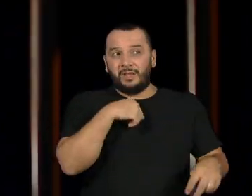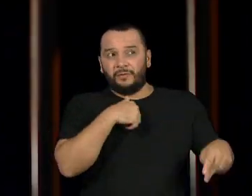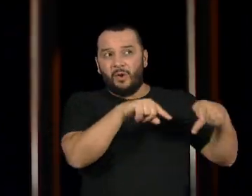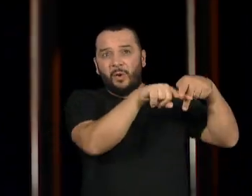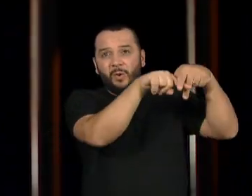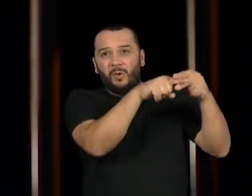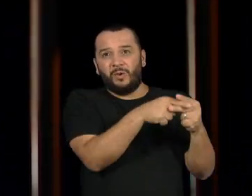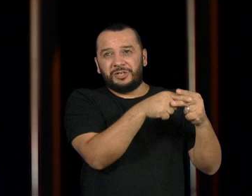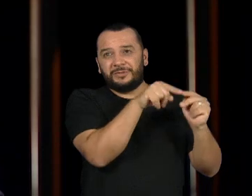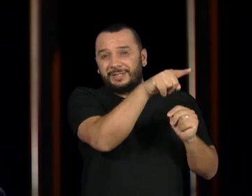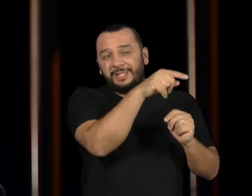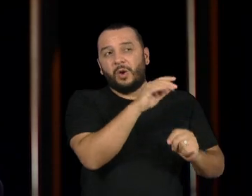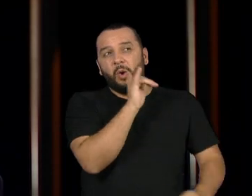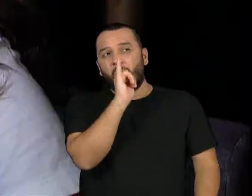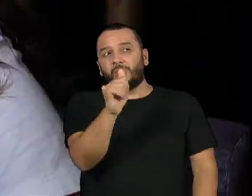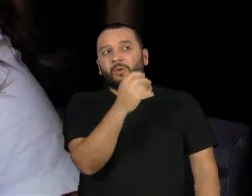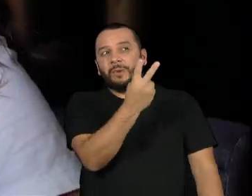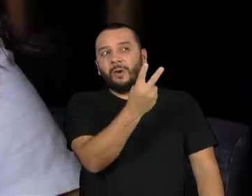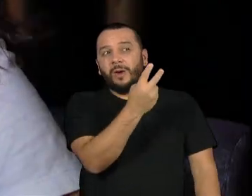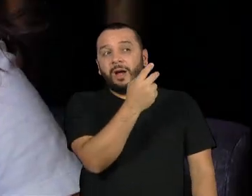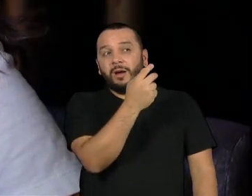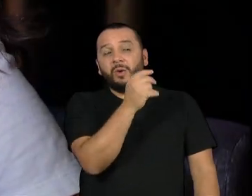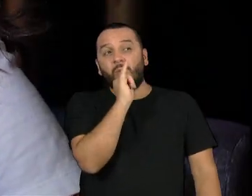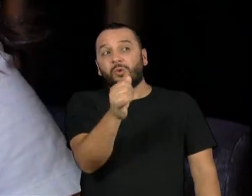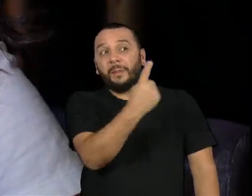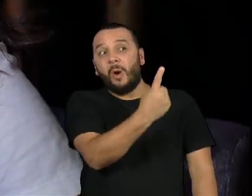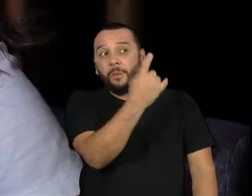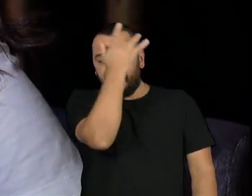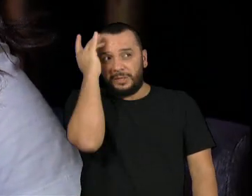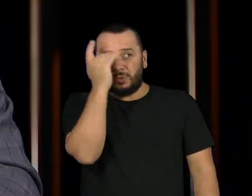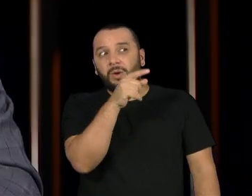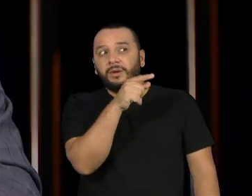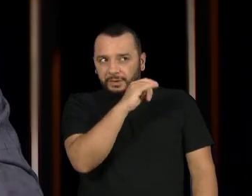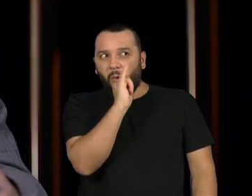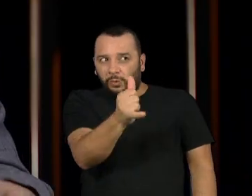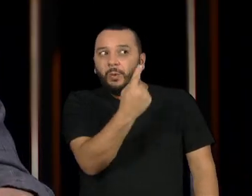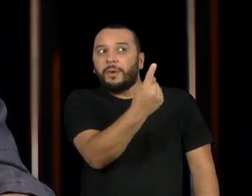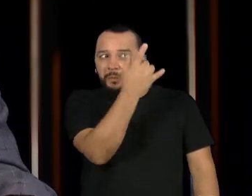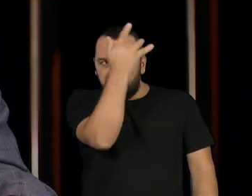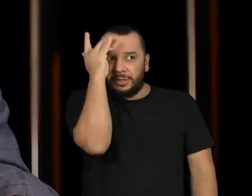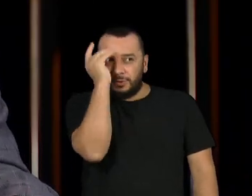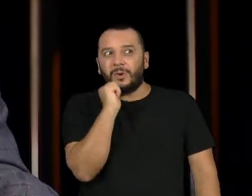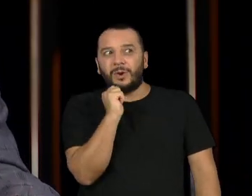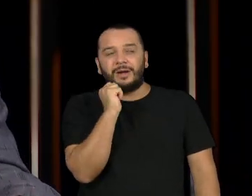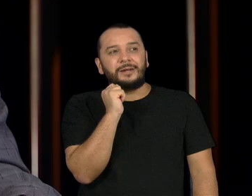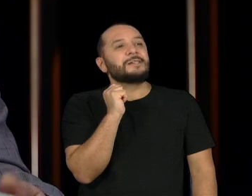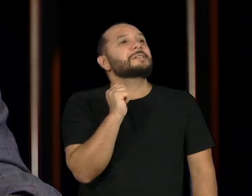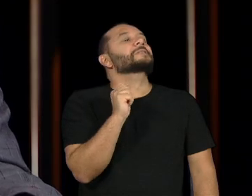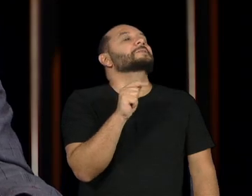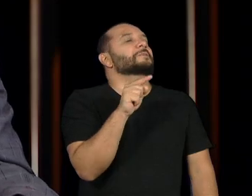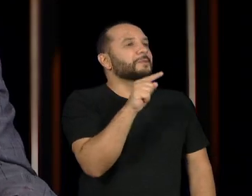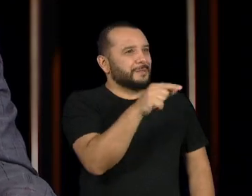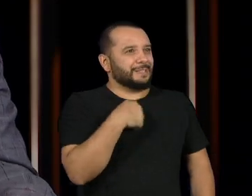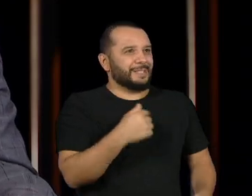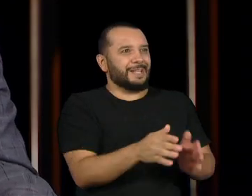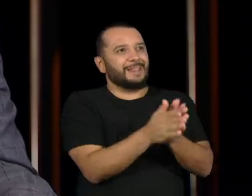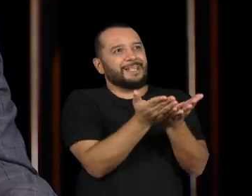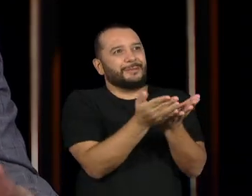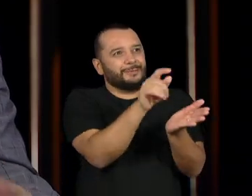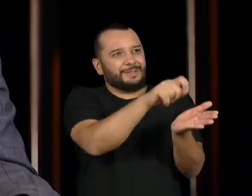para uma pessoa. Né? Ah, é. É. Você contou para uma pessoa que você dedica o